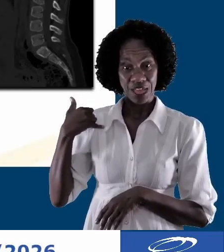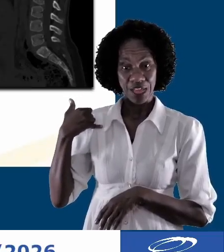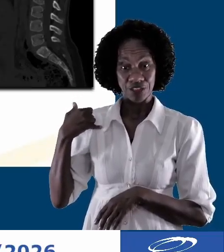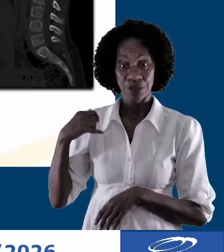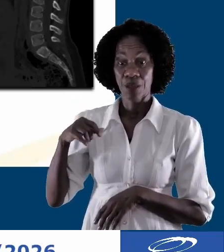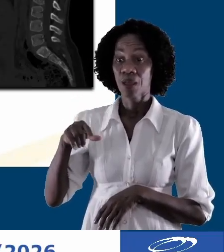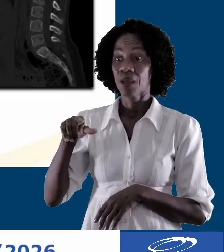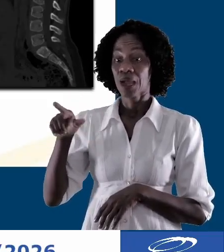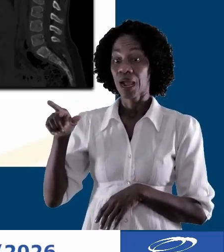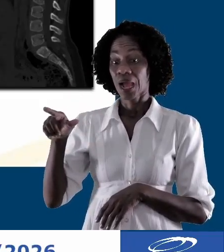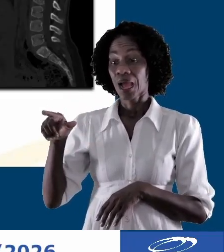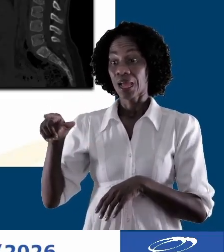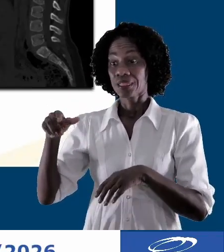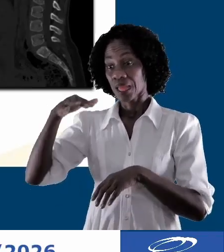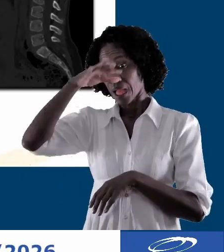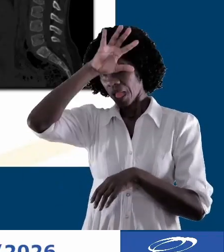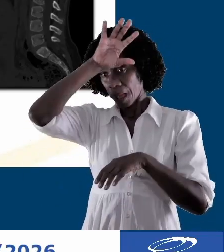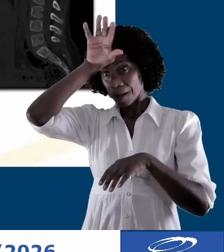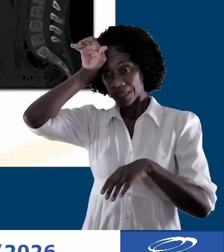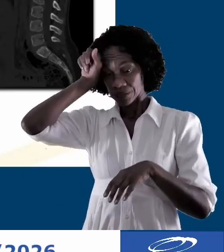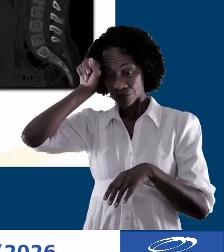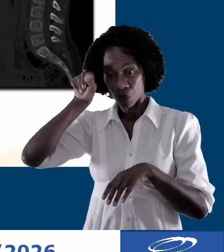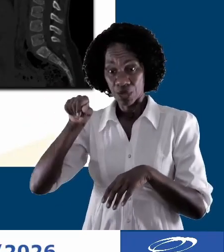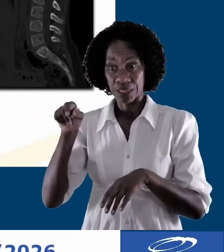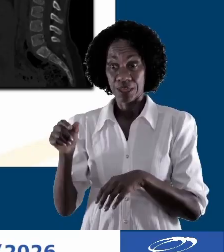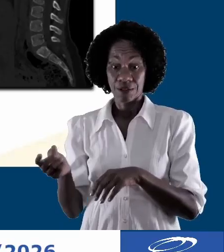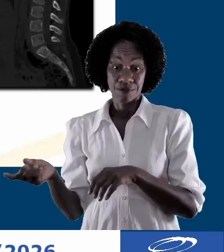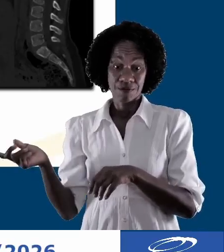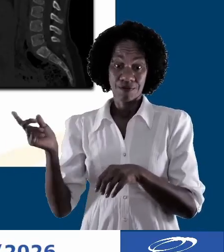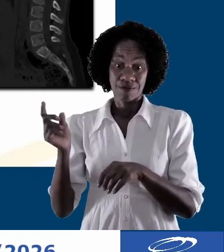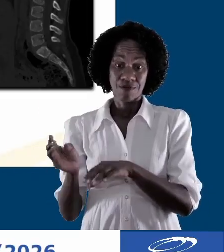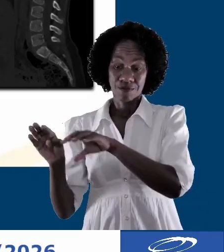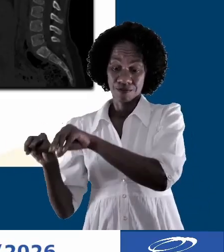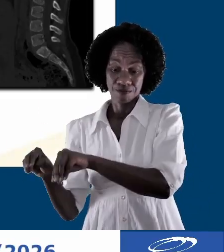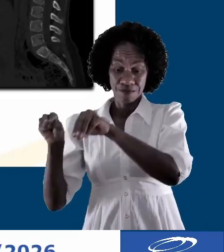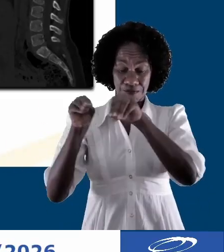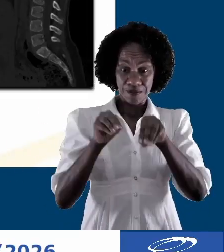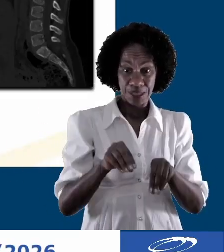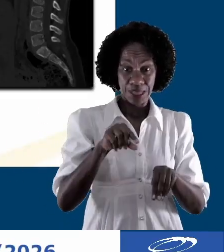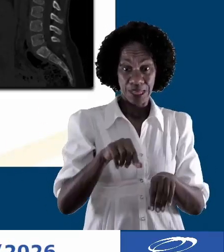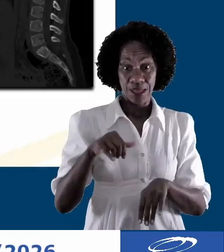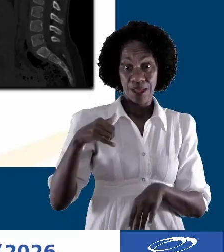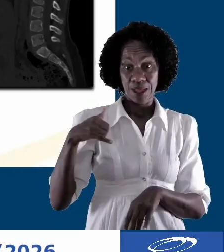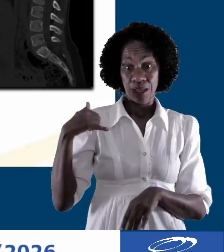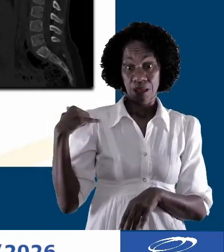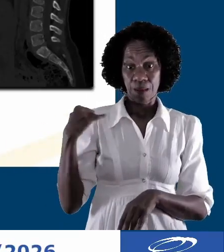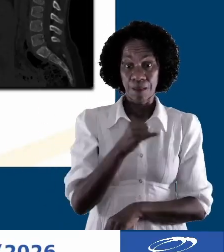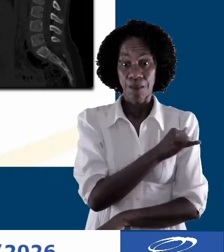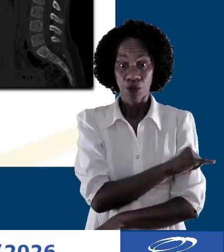tuberculose. Ela não tinha tuberculose ativa, mas ela tinha 8 anos de idade, com cifose importante,